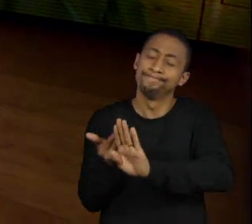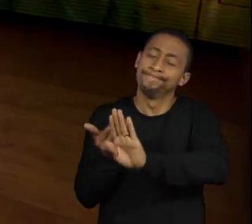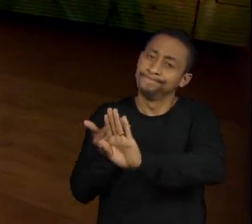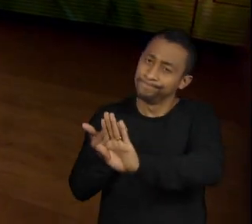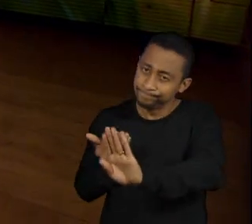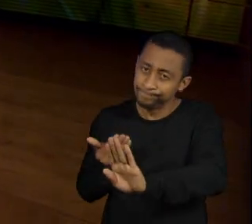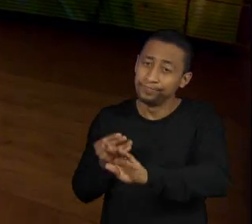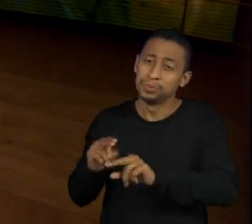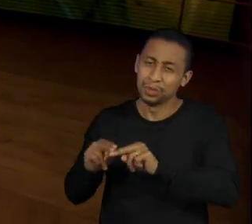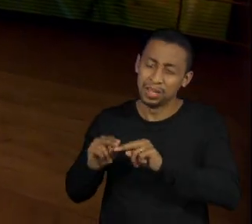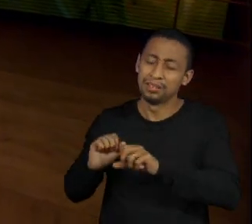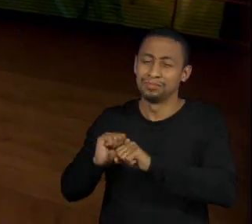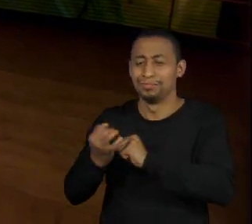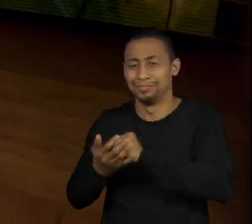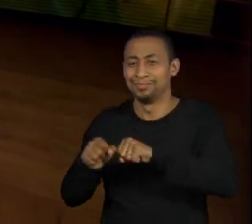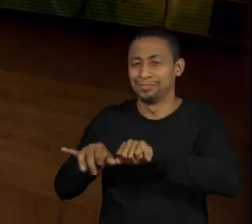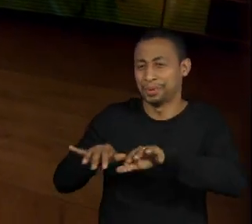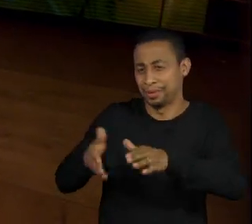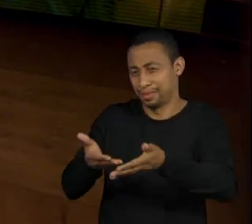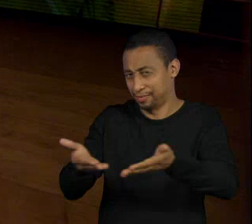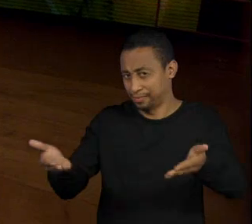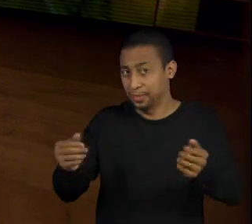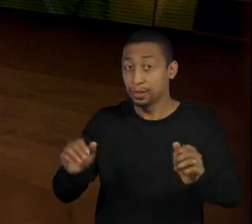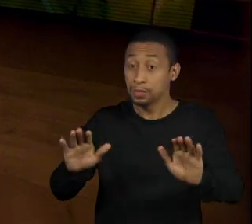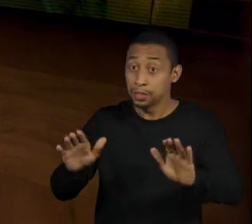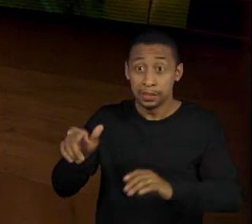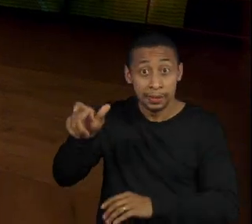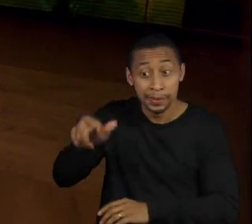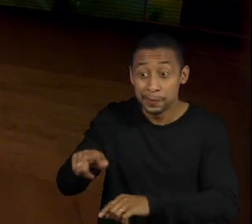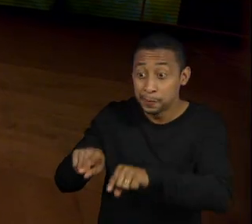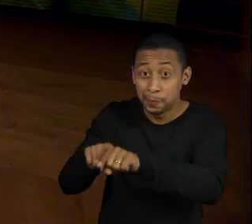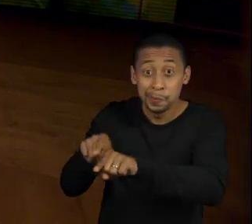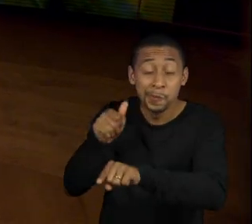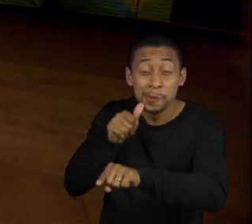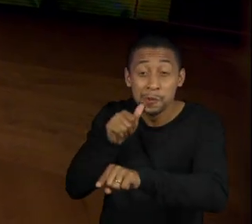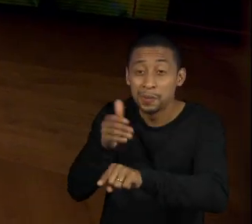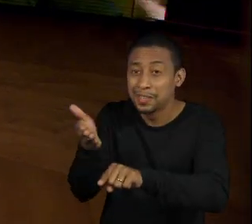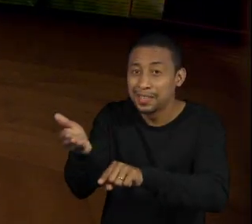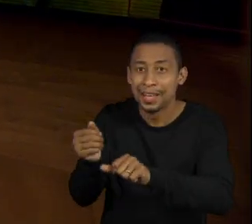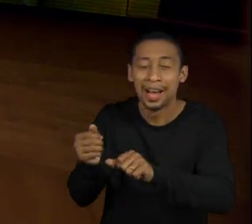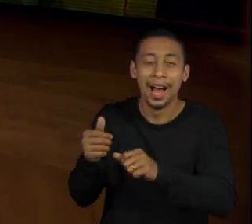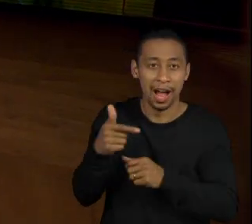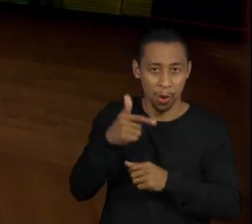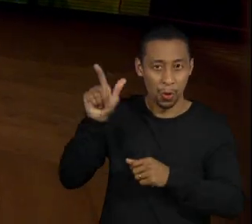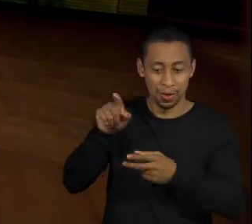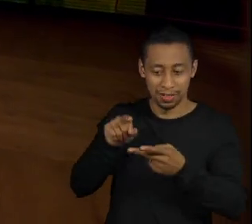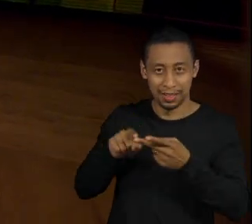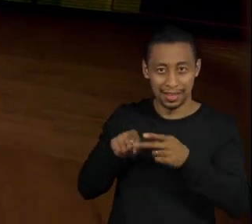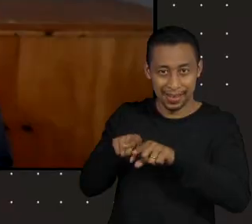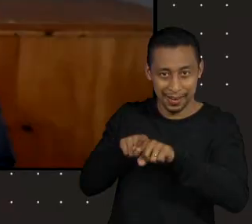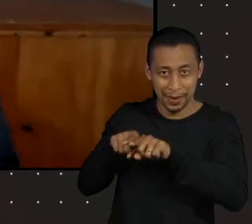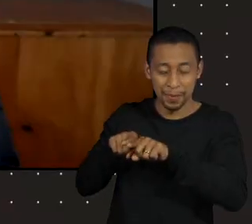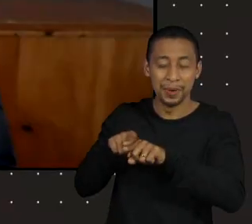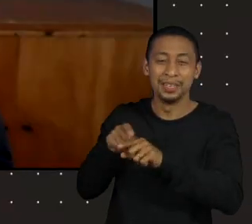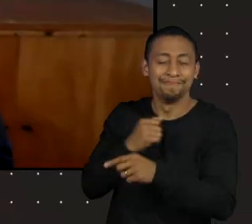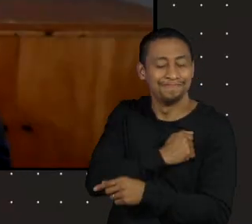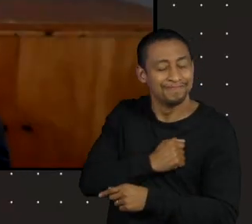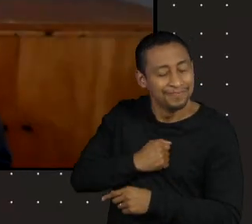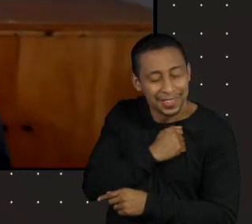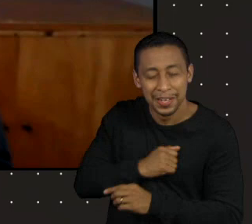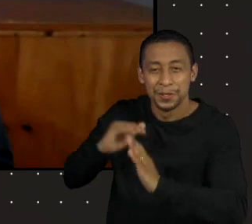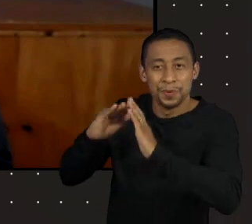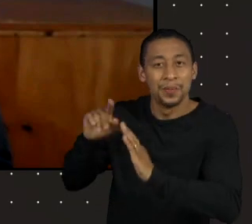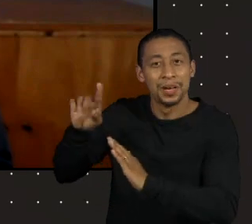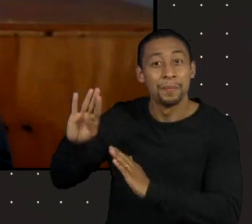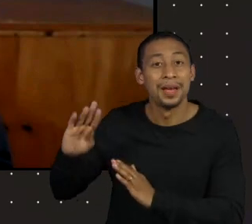distanciado por causa de tudo que está acontecido, mas ela assim, a minha outra irmã está em BH, eu morro de saudade, mas a Cíntia, a gente está